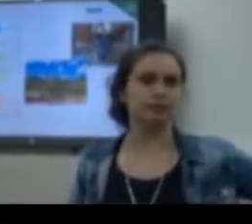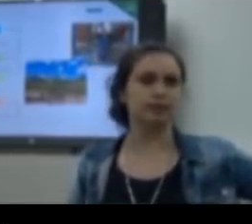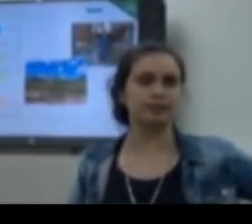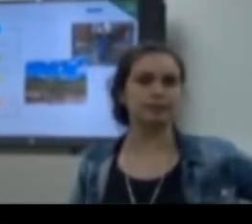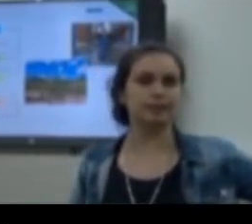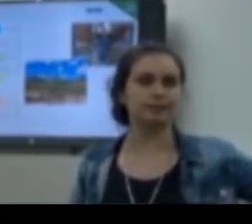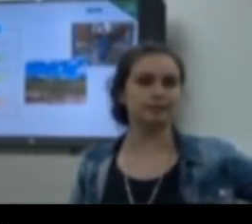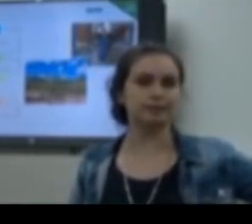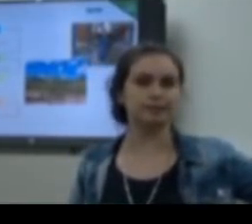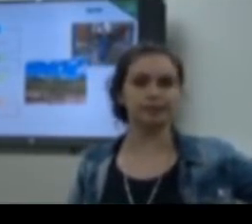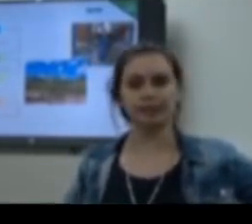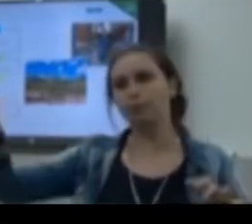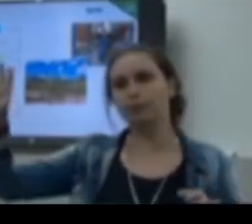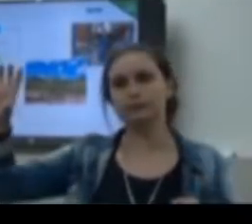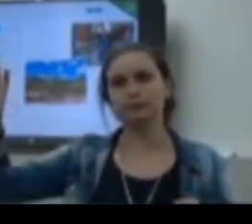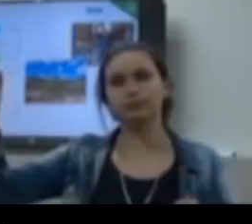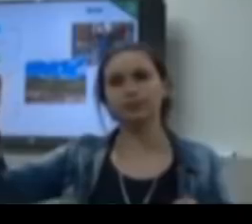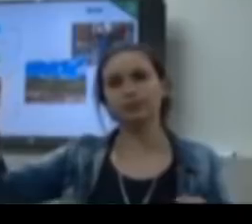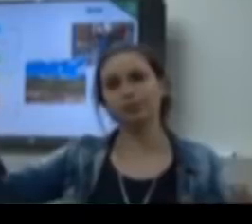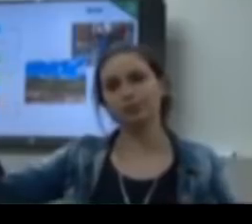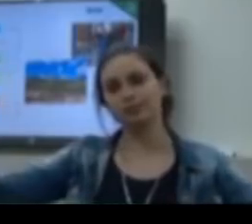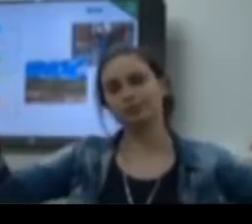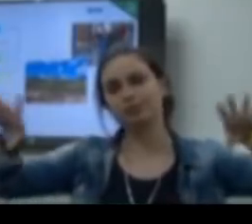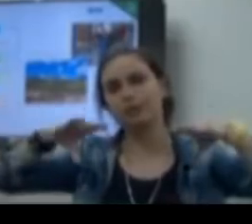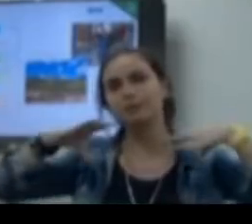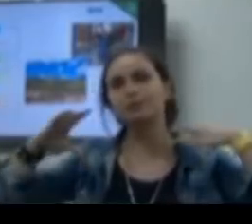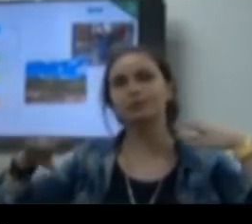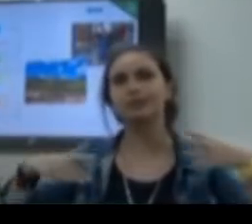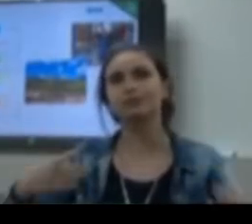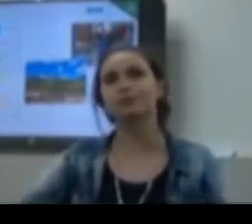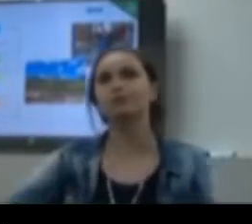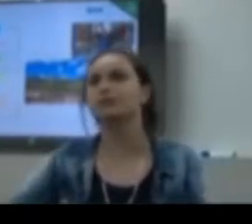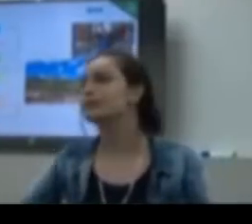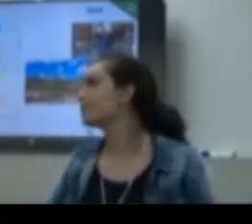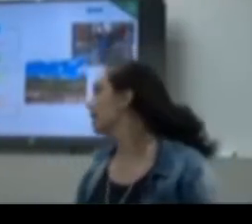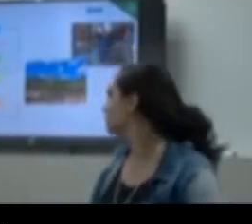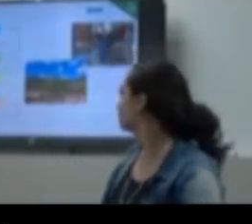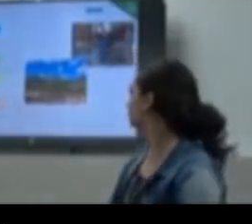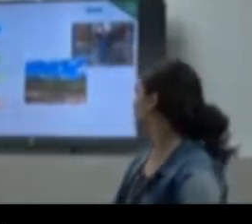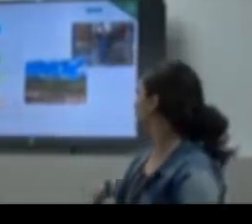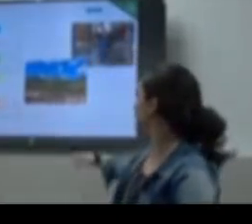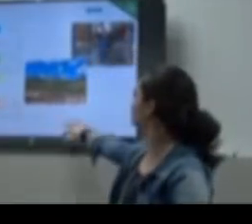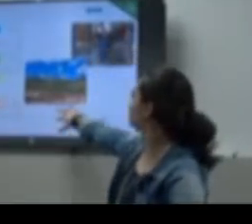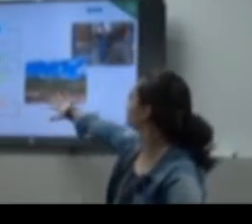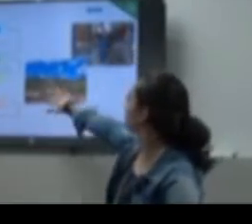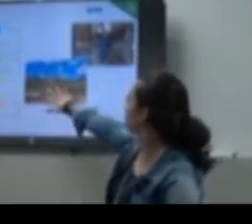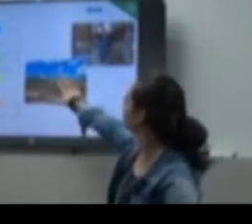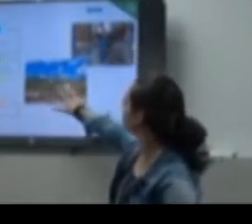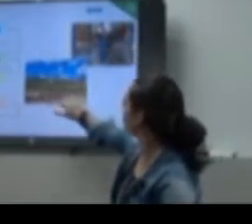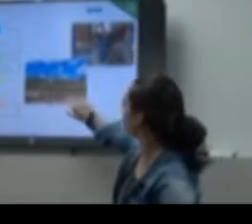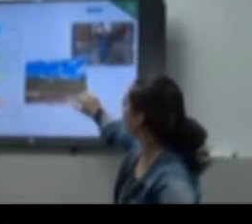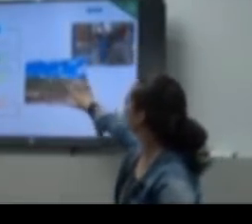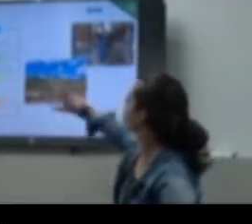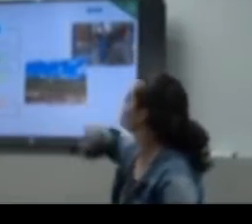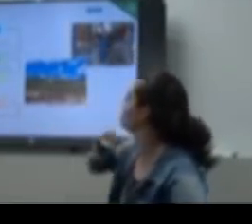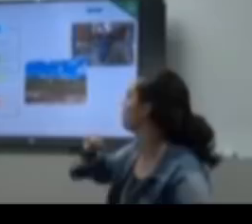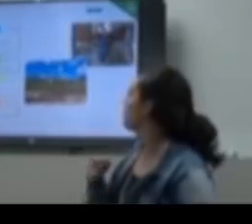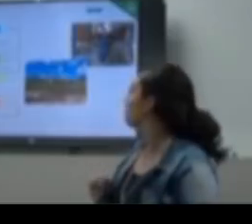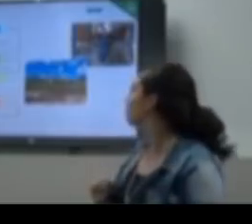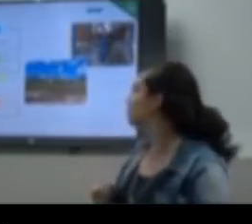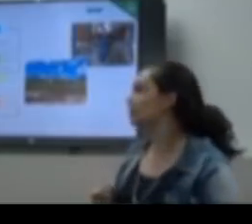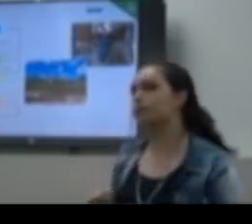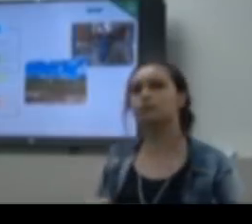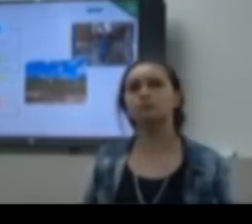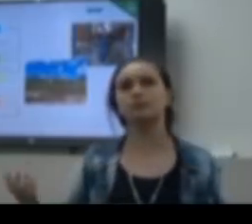plantas adaptadas a ambiente seco, planta de ambiente úmido. Então a gente tem uma mistura das 2 coisas. Essa foto aqui tá mostrando os cactos pra gente, tá